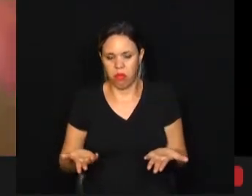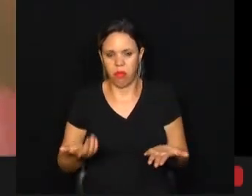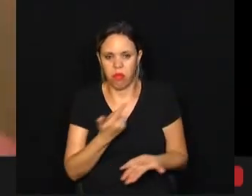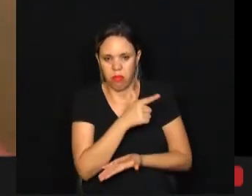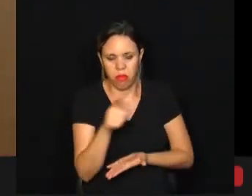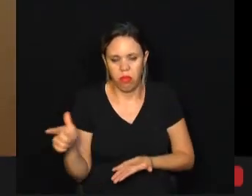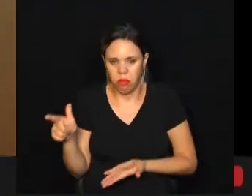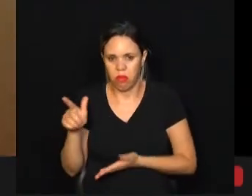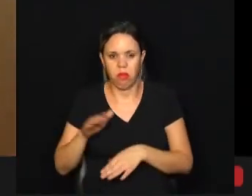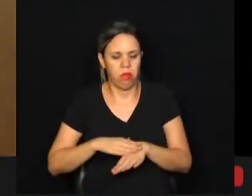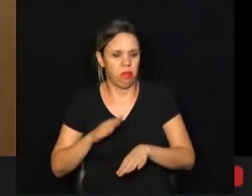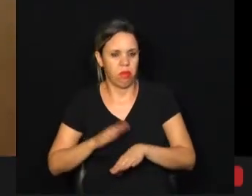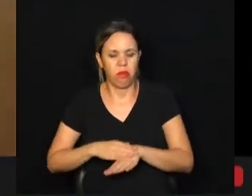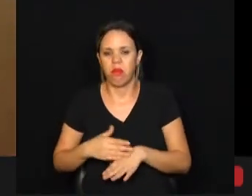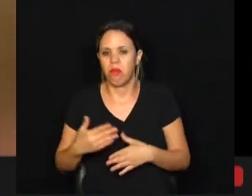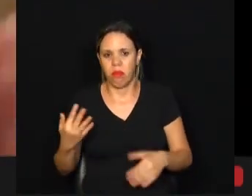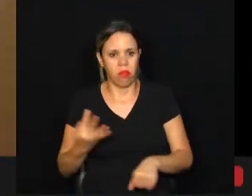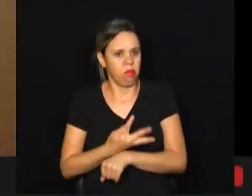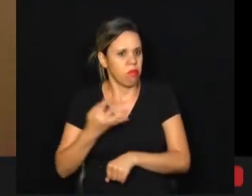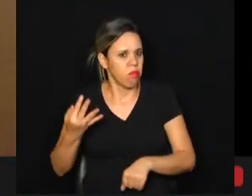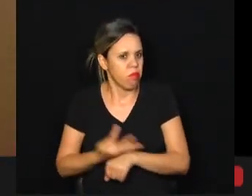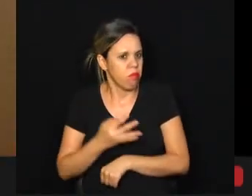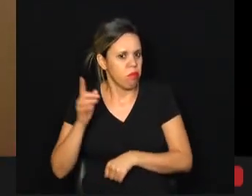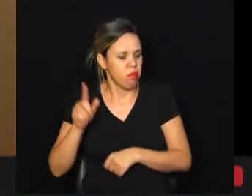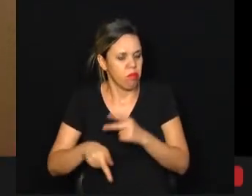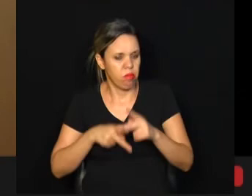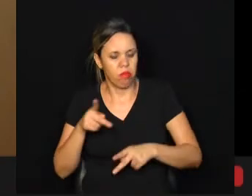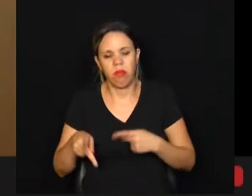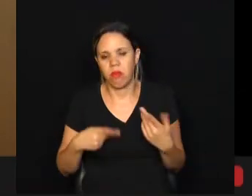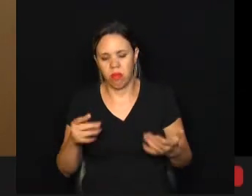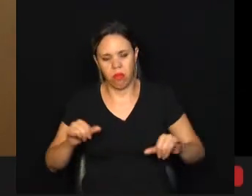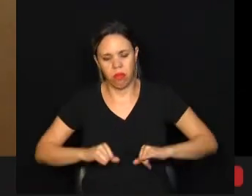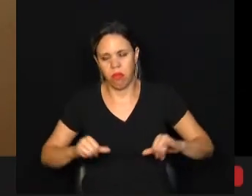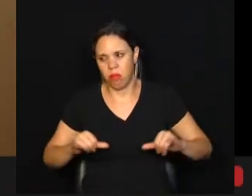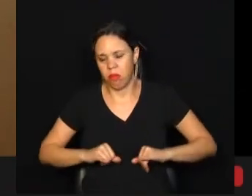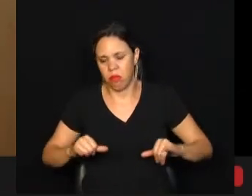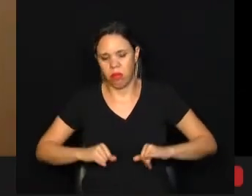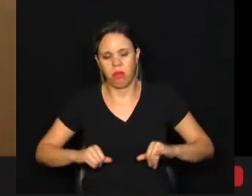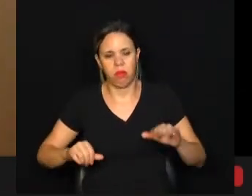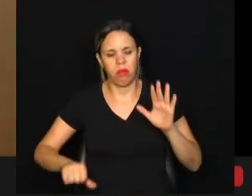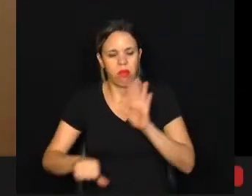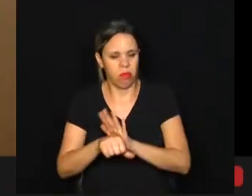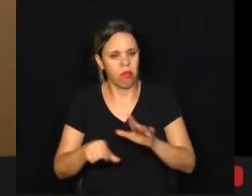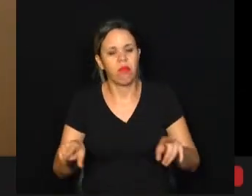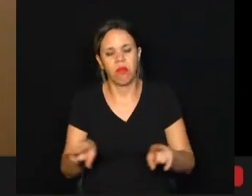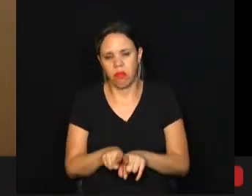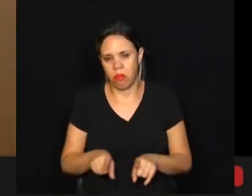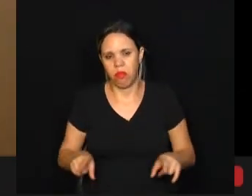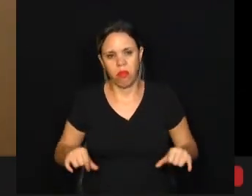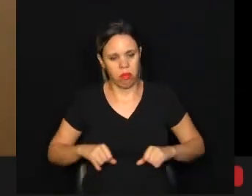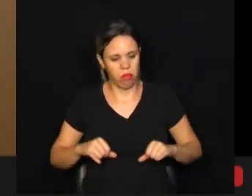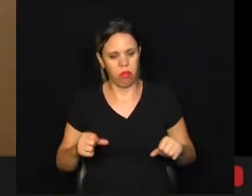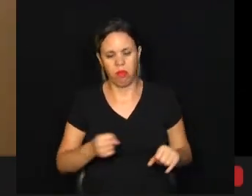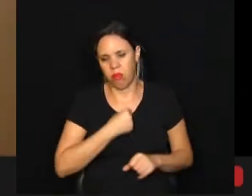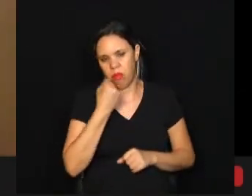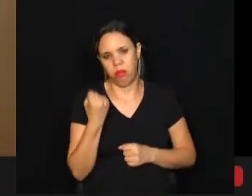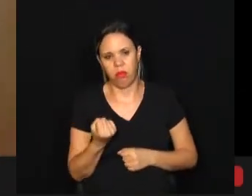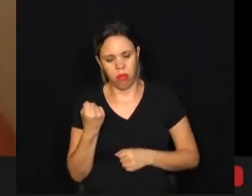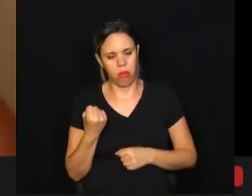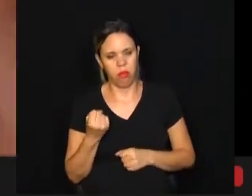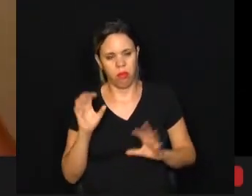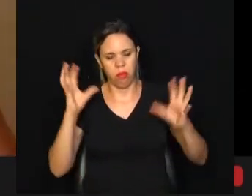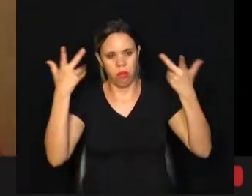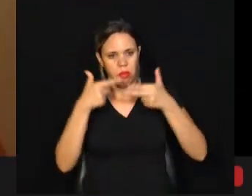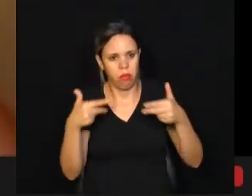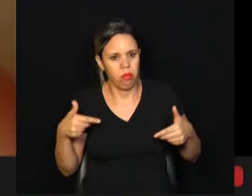outro lado segurando a barra, estas pessoas que sofrem essa discriminação também vão ficando enraivecidas. E na festa,